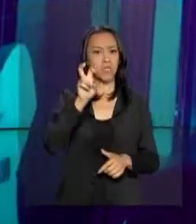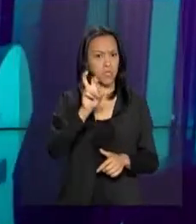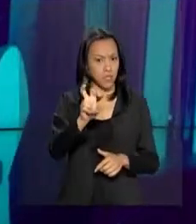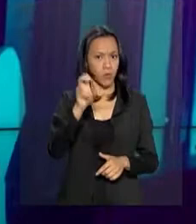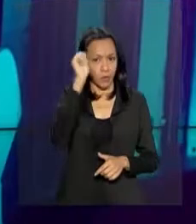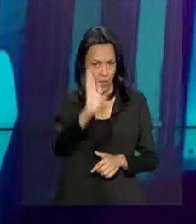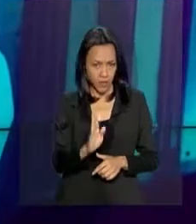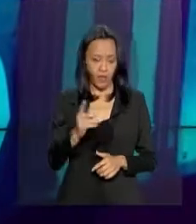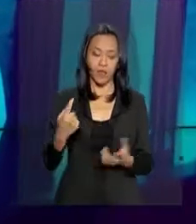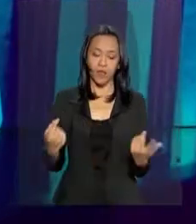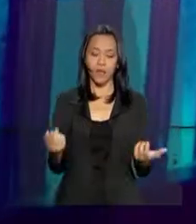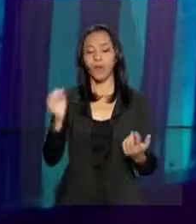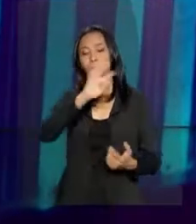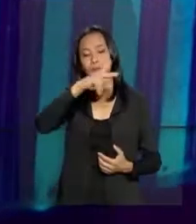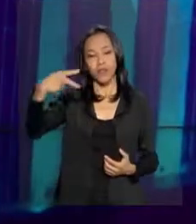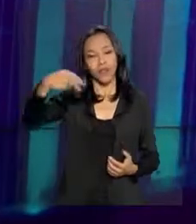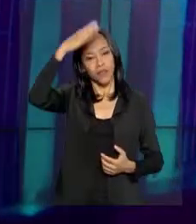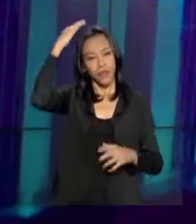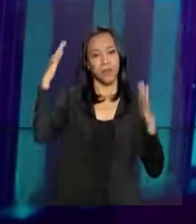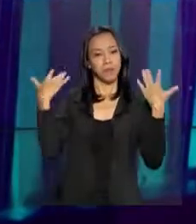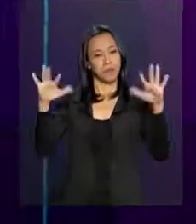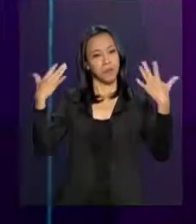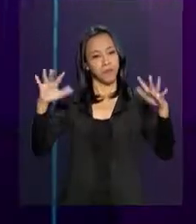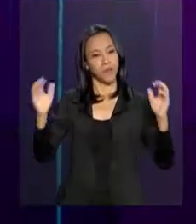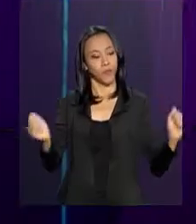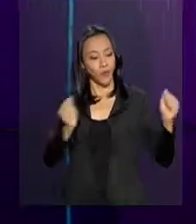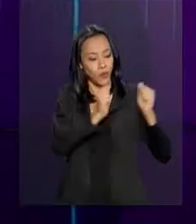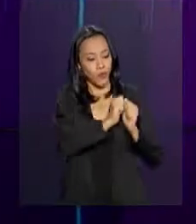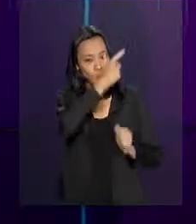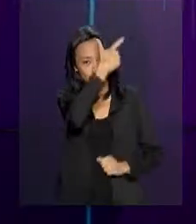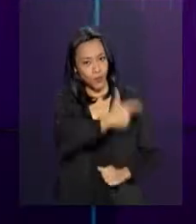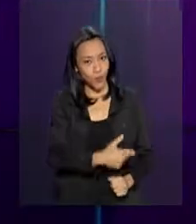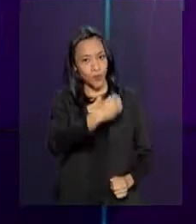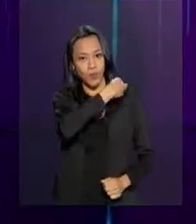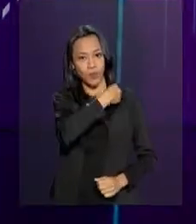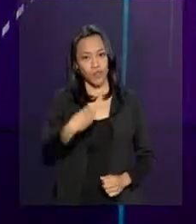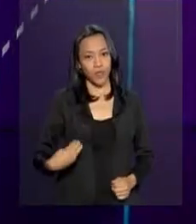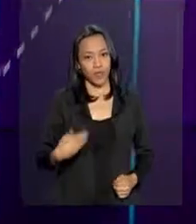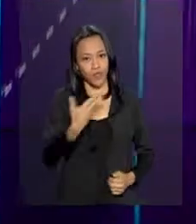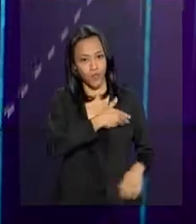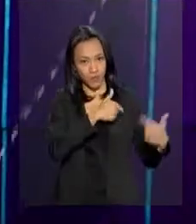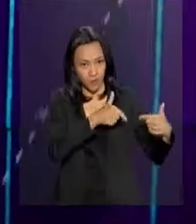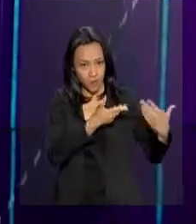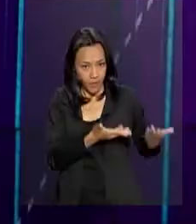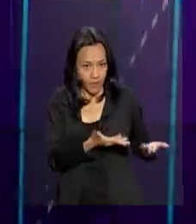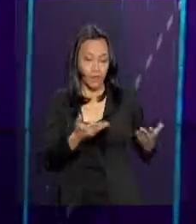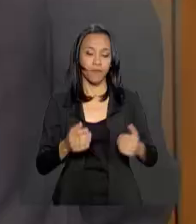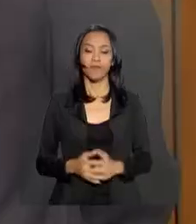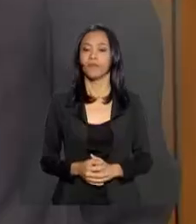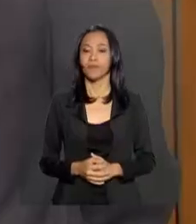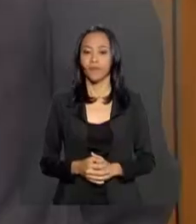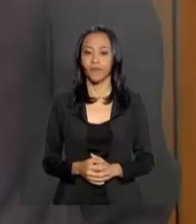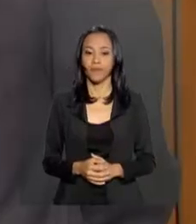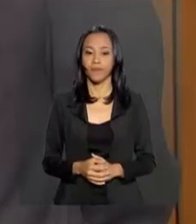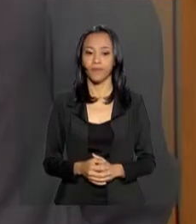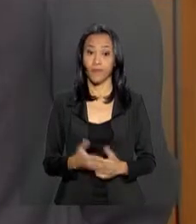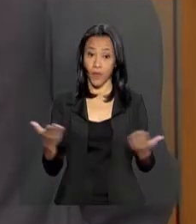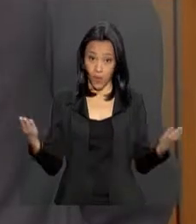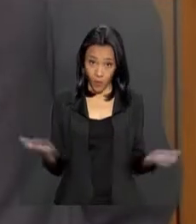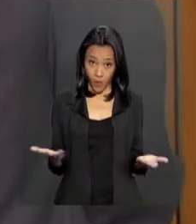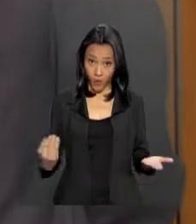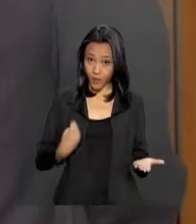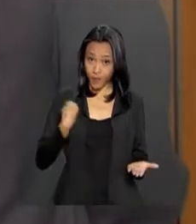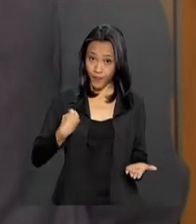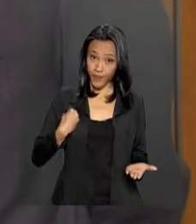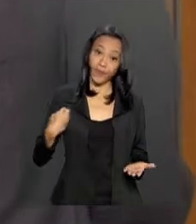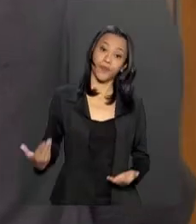Michel Temer comemorou o resultado ao lado do ministro do Trabalho, Caio Vieira de Mello. Eu estou aqui ao lado